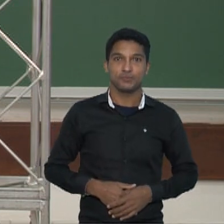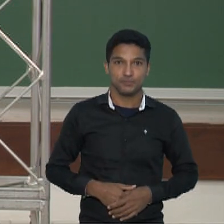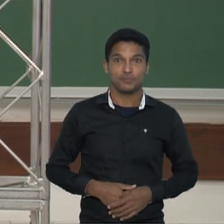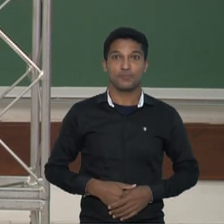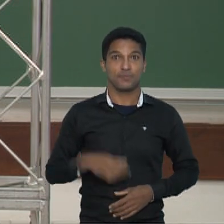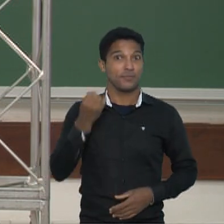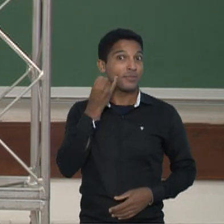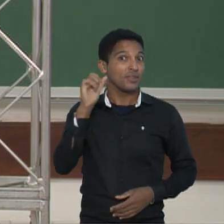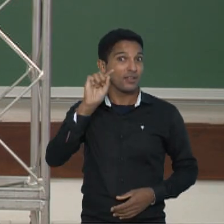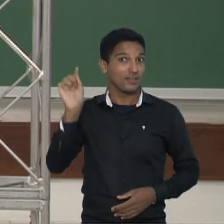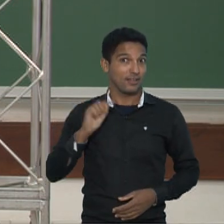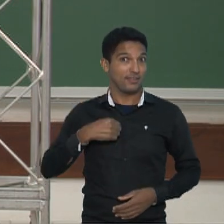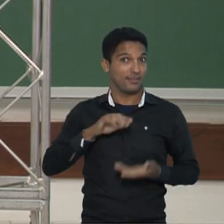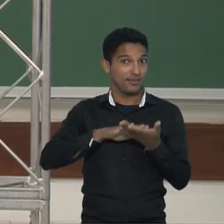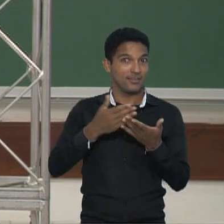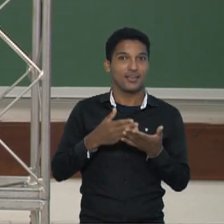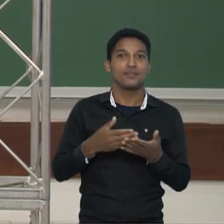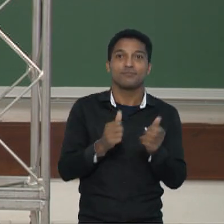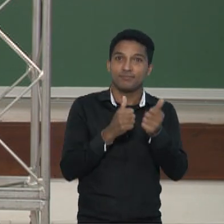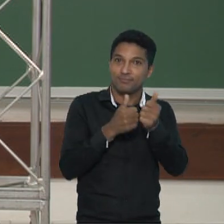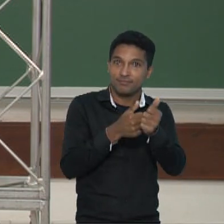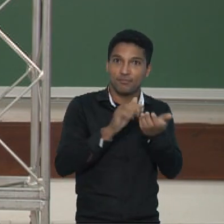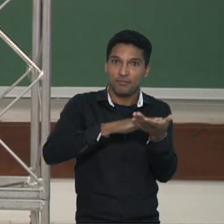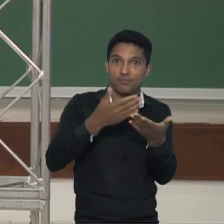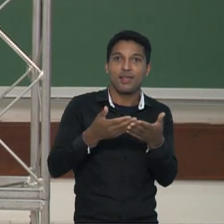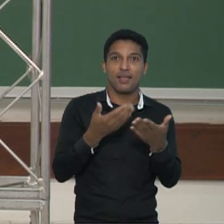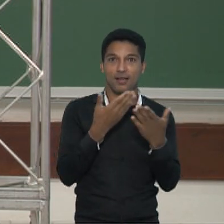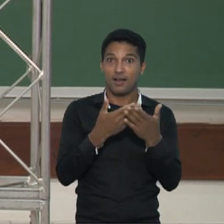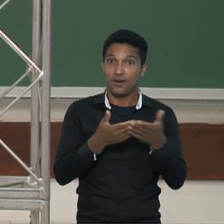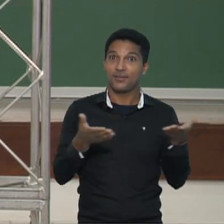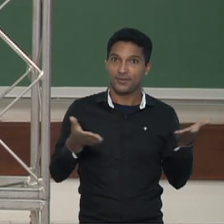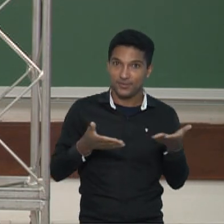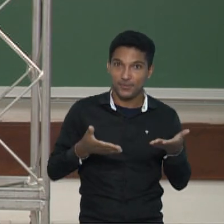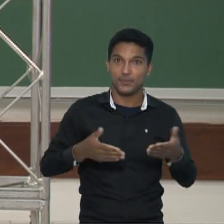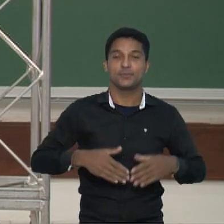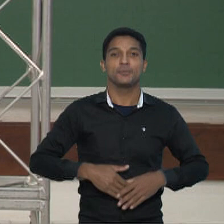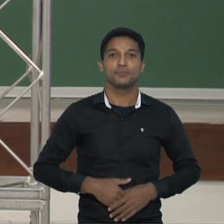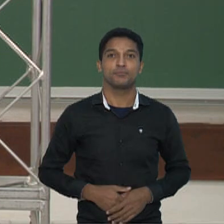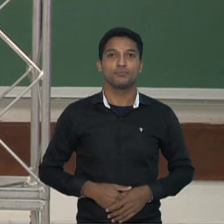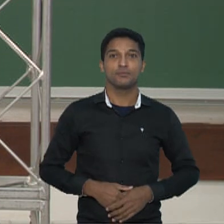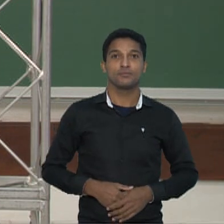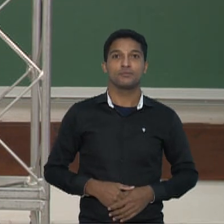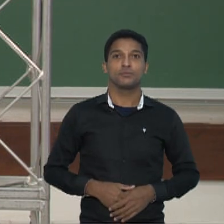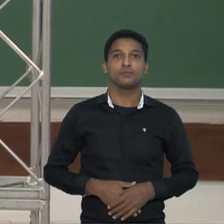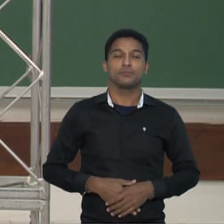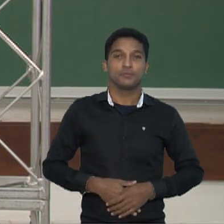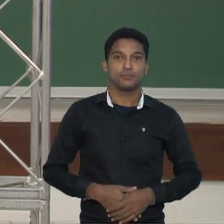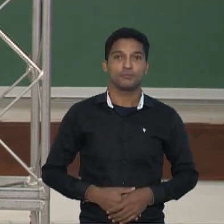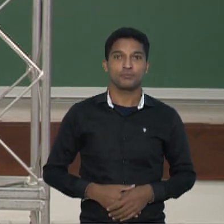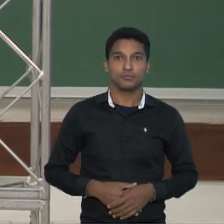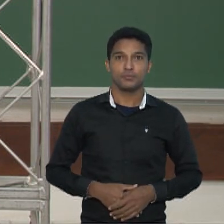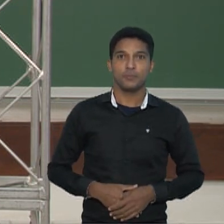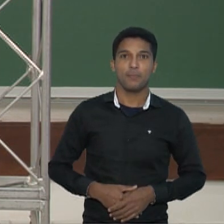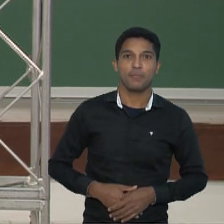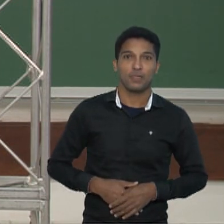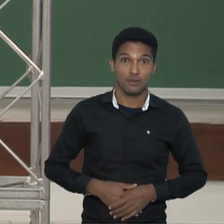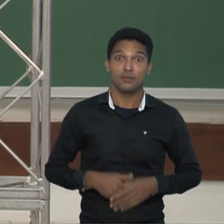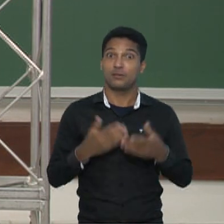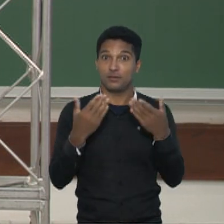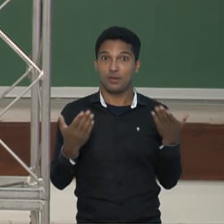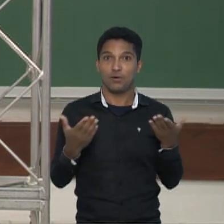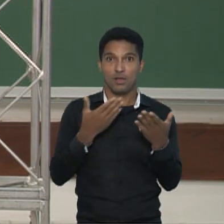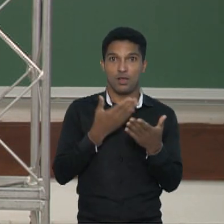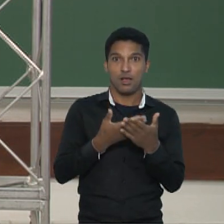nos acompanhar na nossa aula de hoje. Let's start. Are you ready? Olha só, na nossa